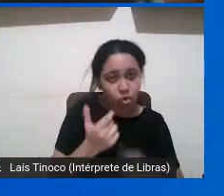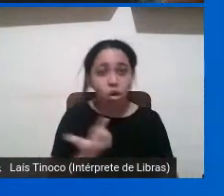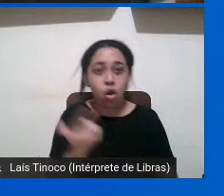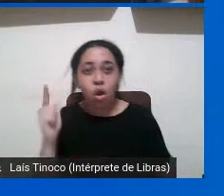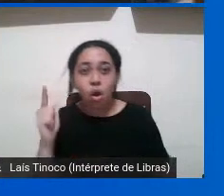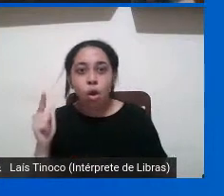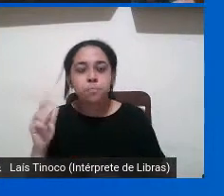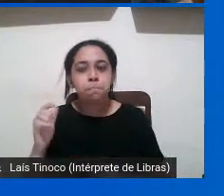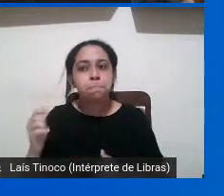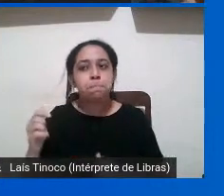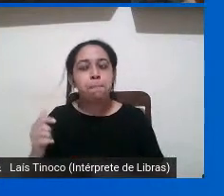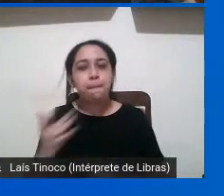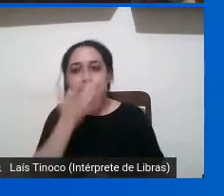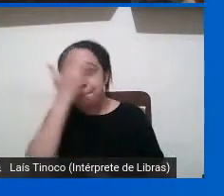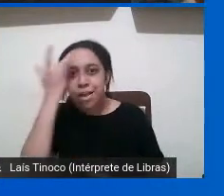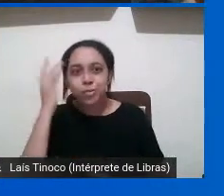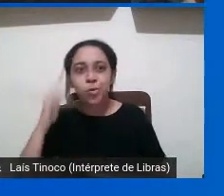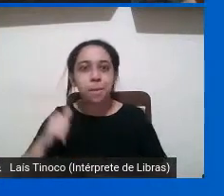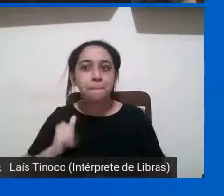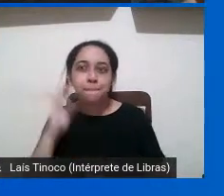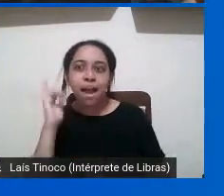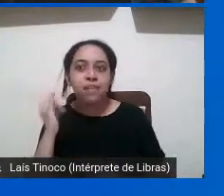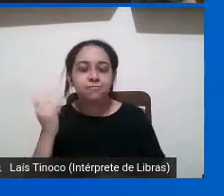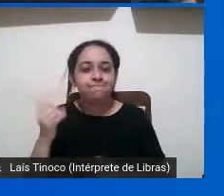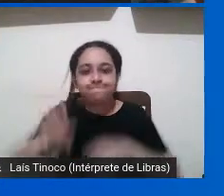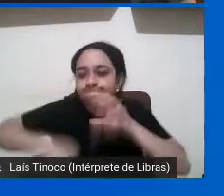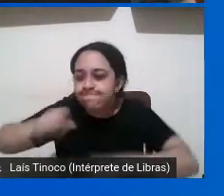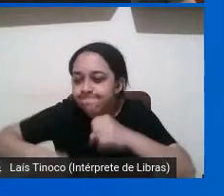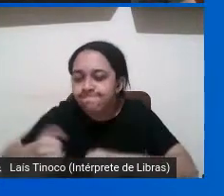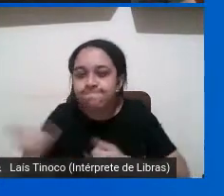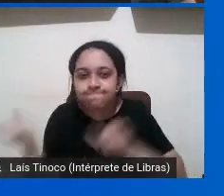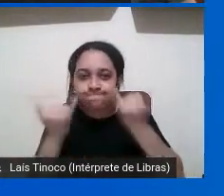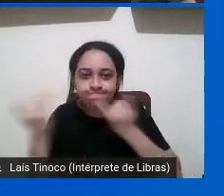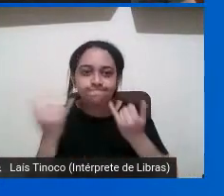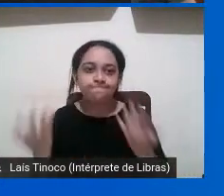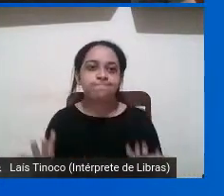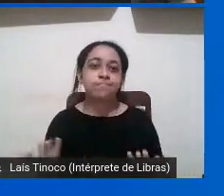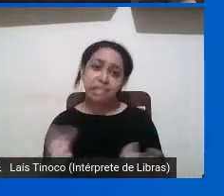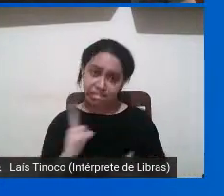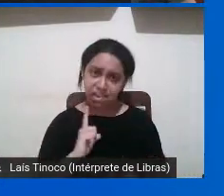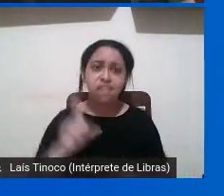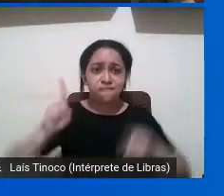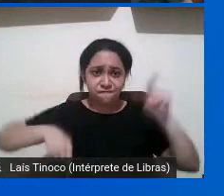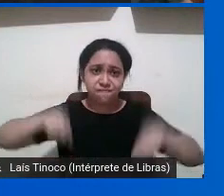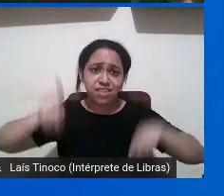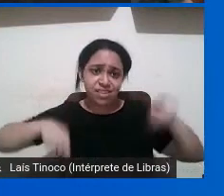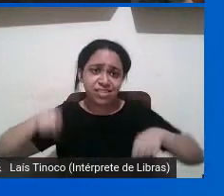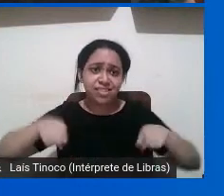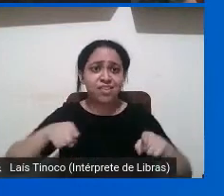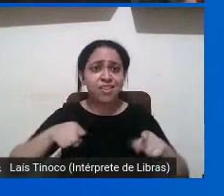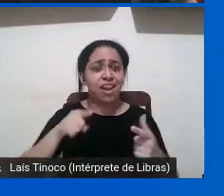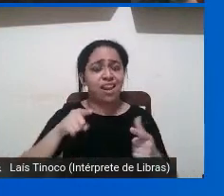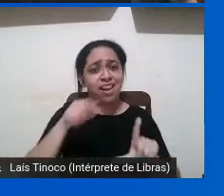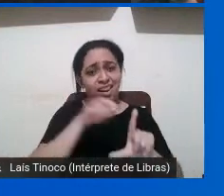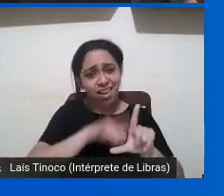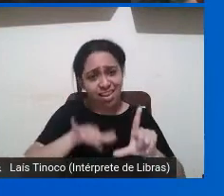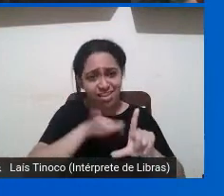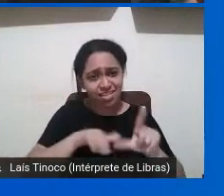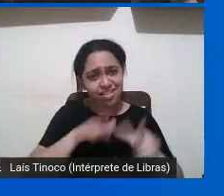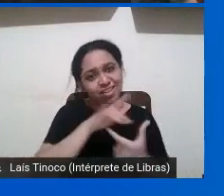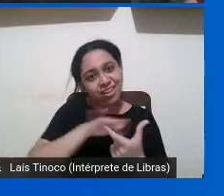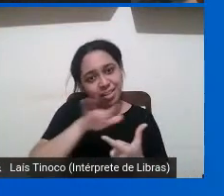isso daí Explicita a diferenças nos graus de letramento da população jovem e também na população adulta